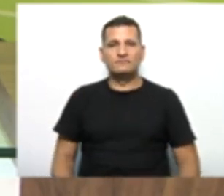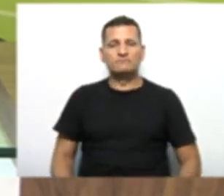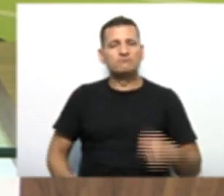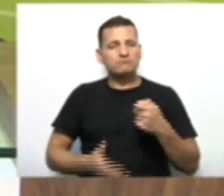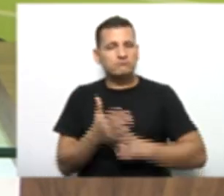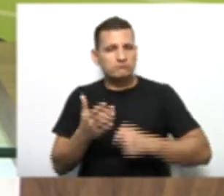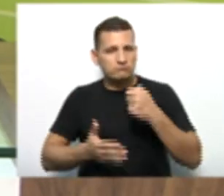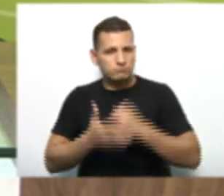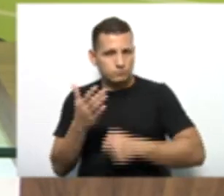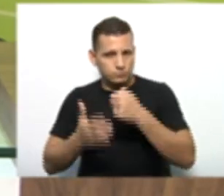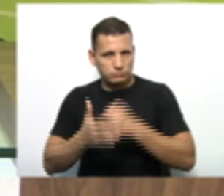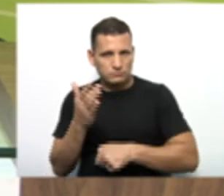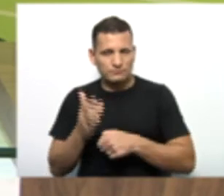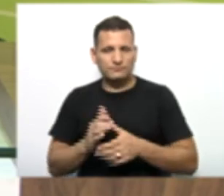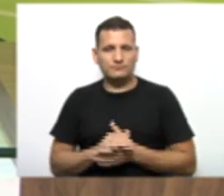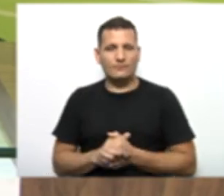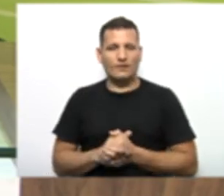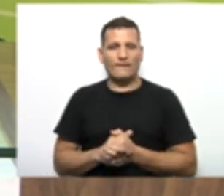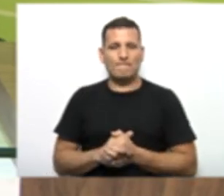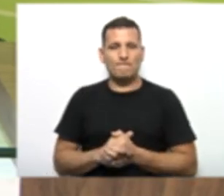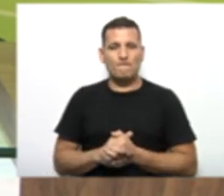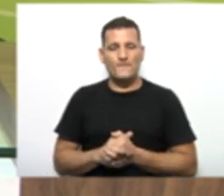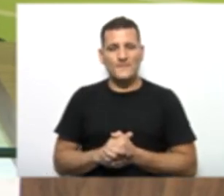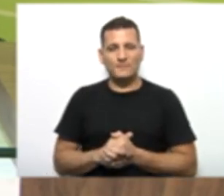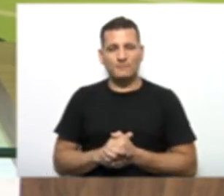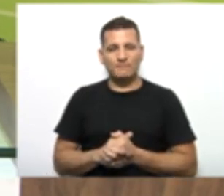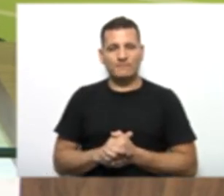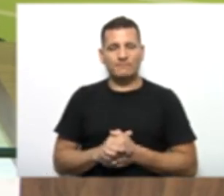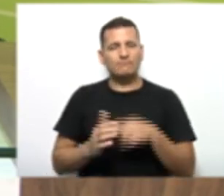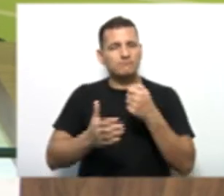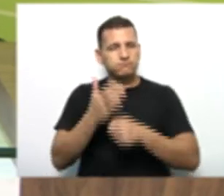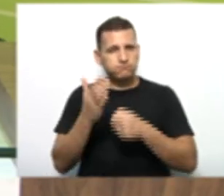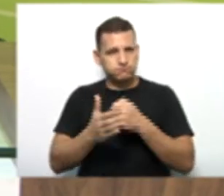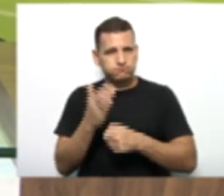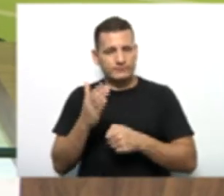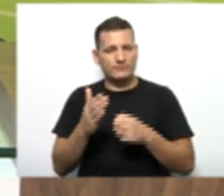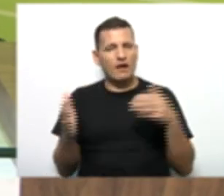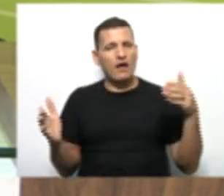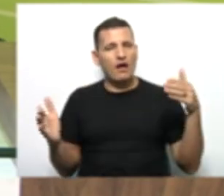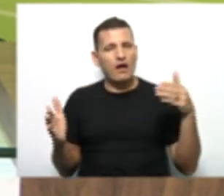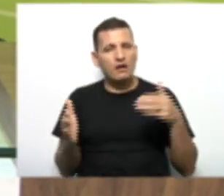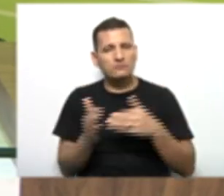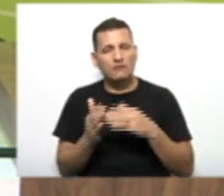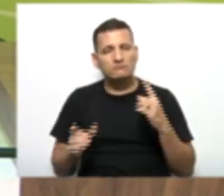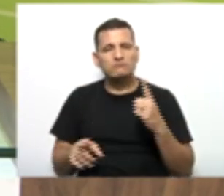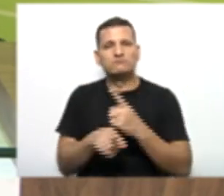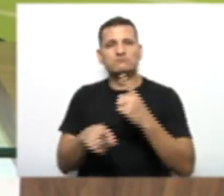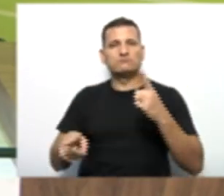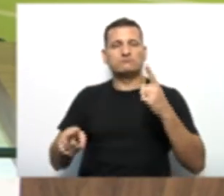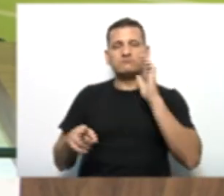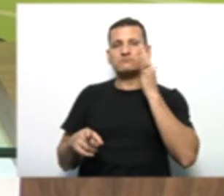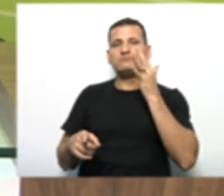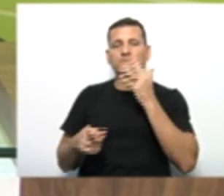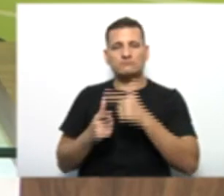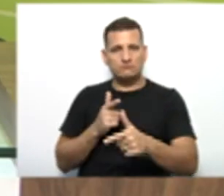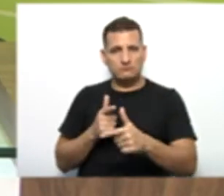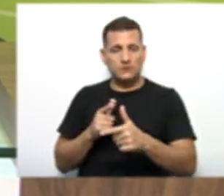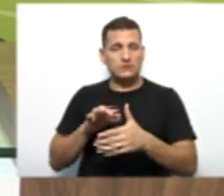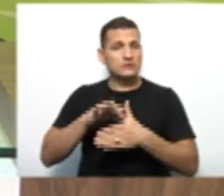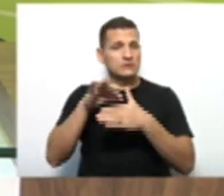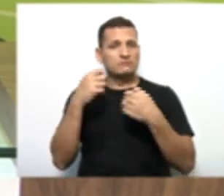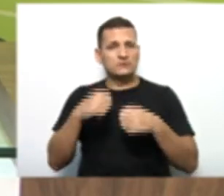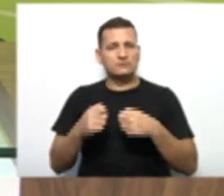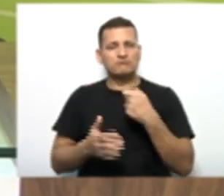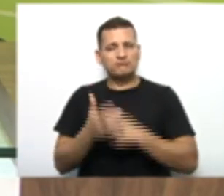né, professor Wesley? Persistir até encontrar soluções para determinados problemas. O líder deve ser persistente, ele deve acreditar